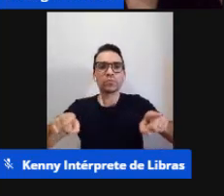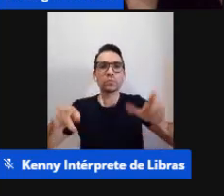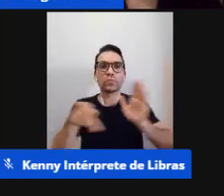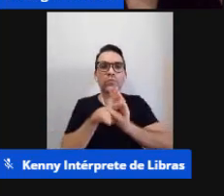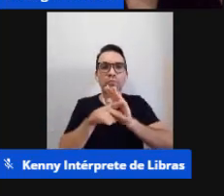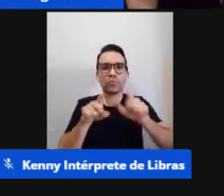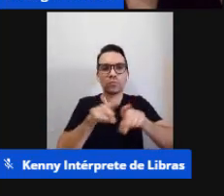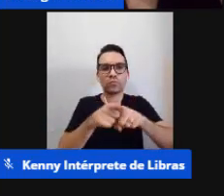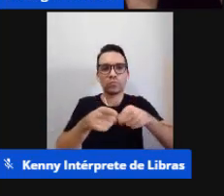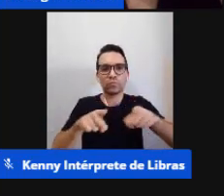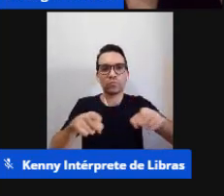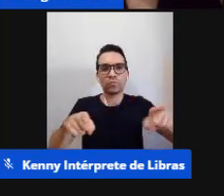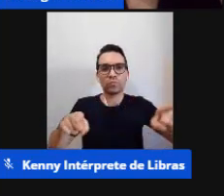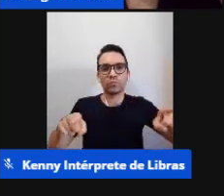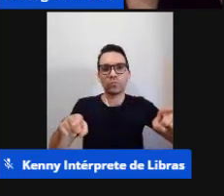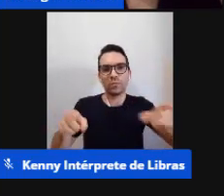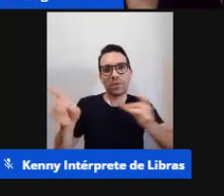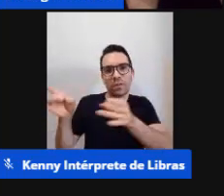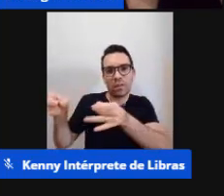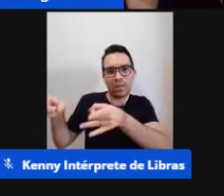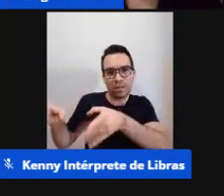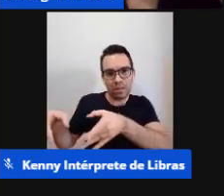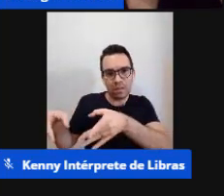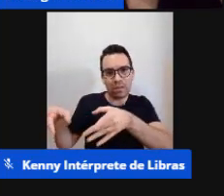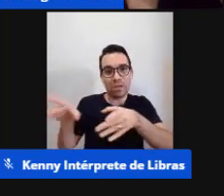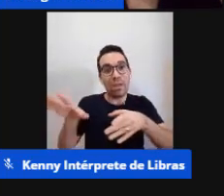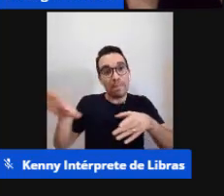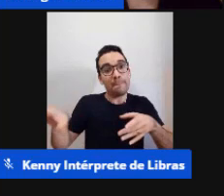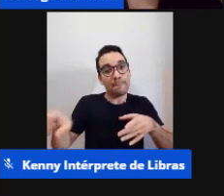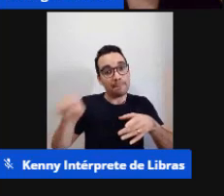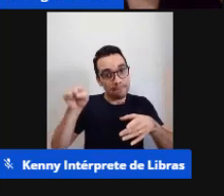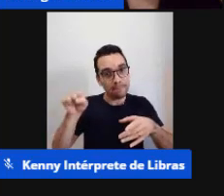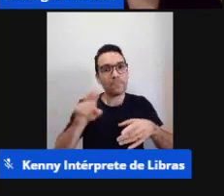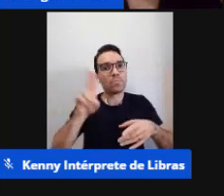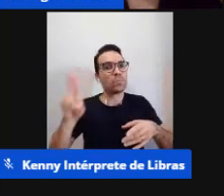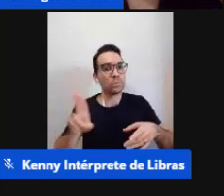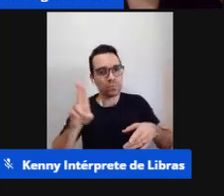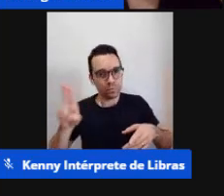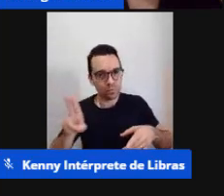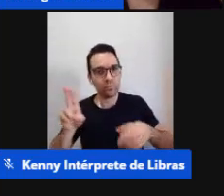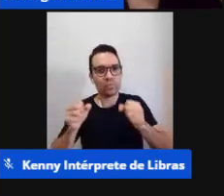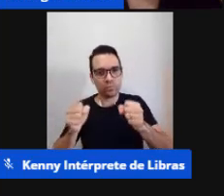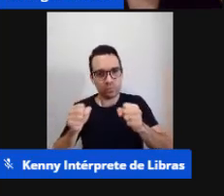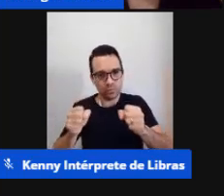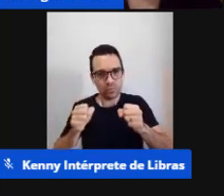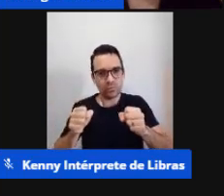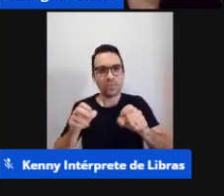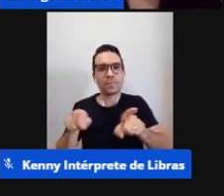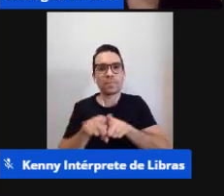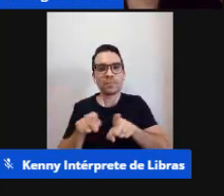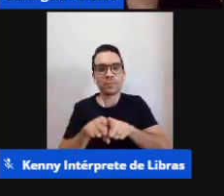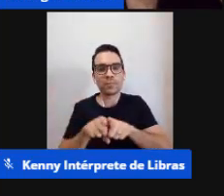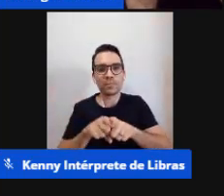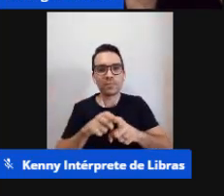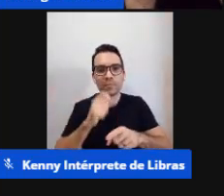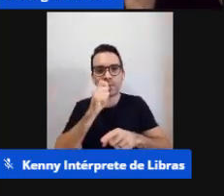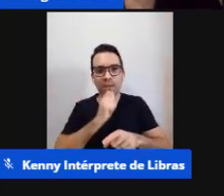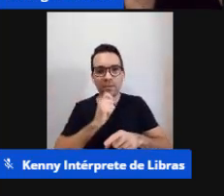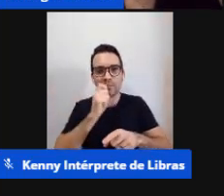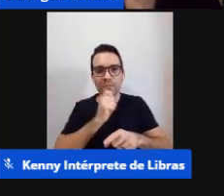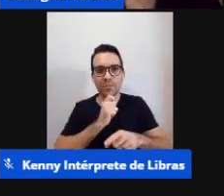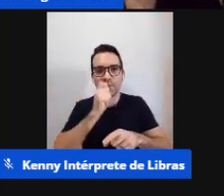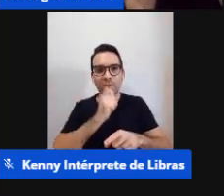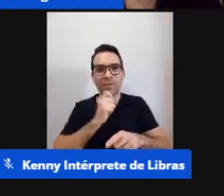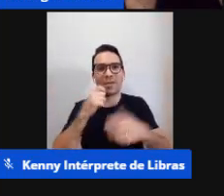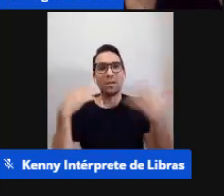que seja parecido, tá? E a outra aqui eu vou utilizar palitos de picolé, tá? Nesse tempo tava